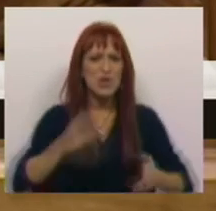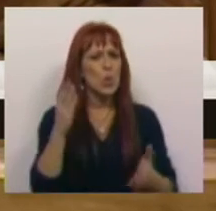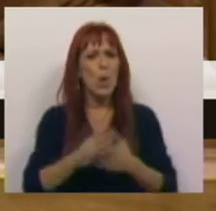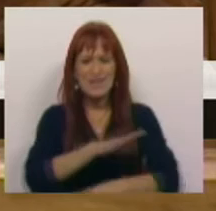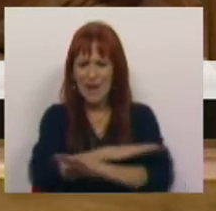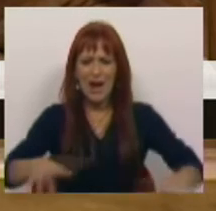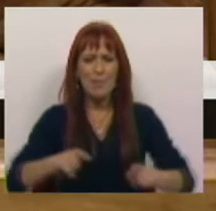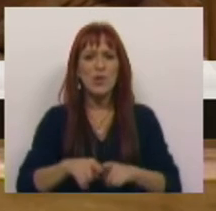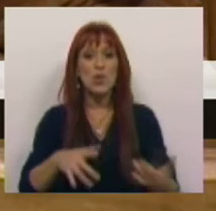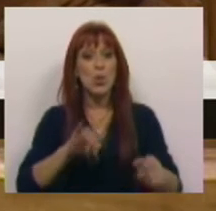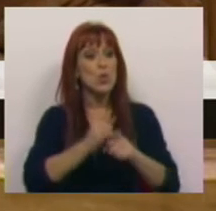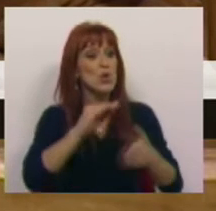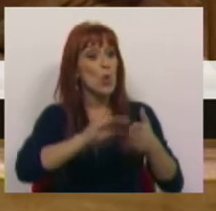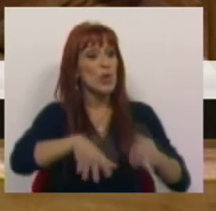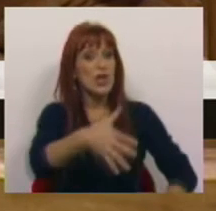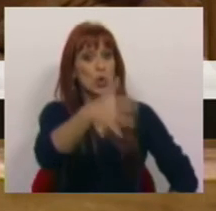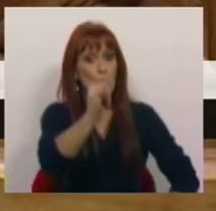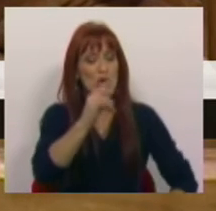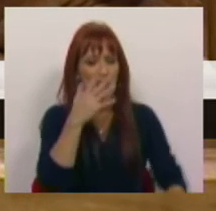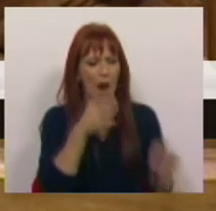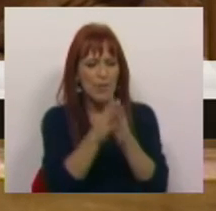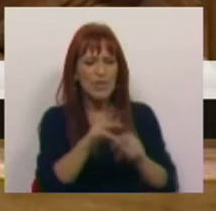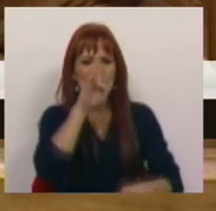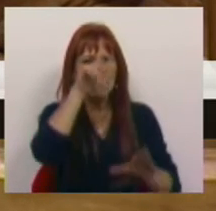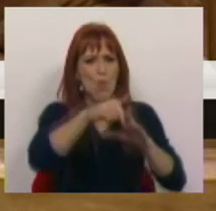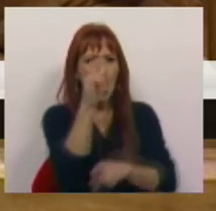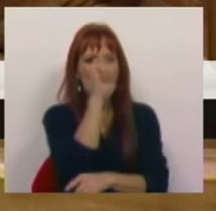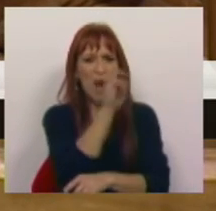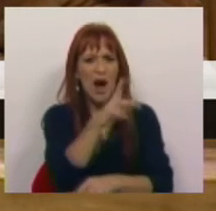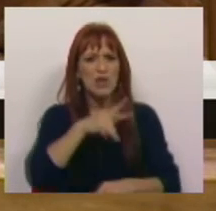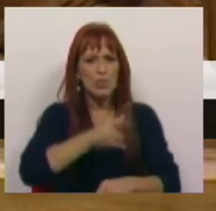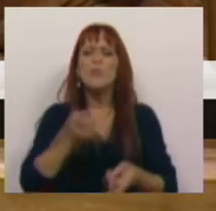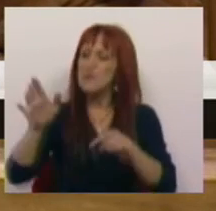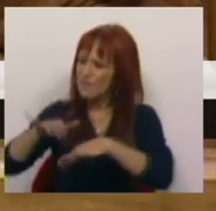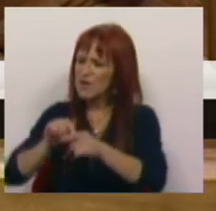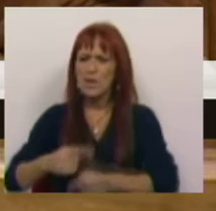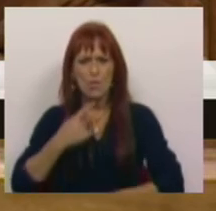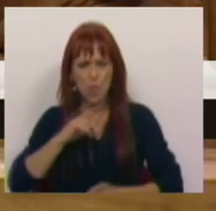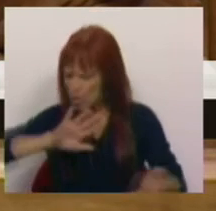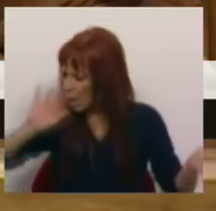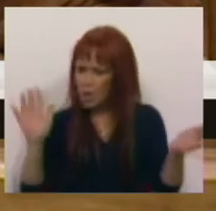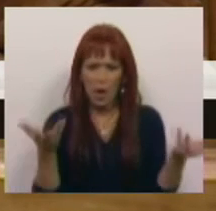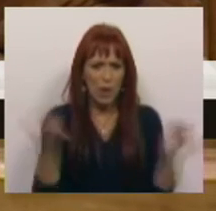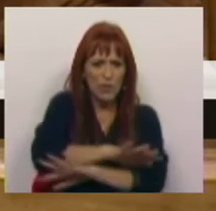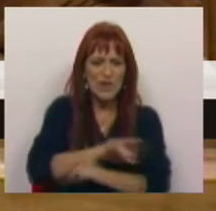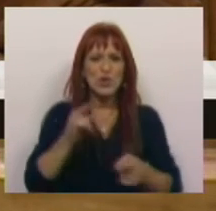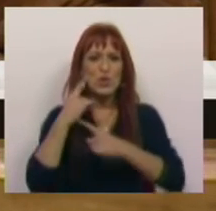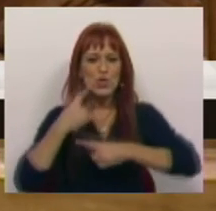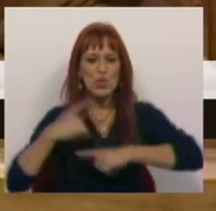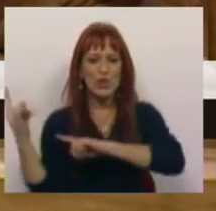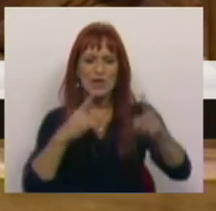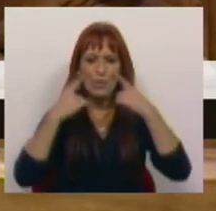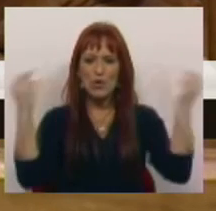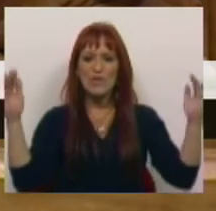só acabando com os restantes 12 contratos para a exploração de petróleo e gás no nosso país, mas também fazendo uma autêntica revolução nos transportes públicos